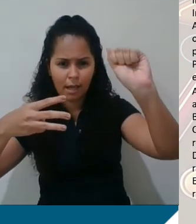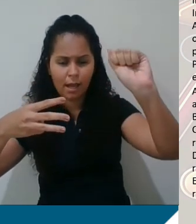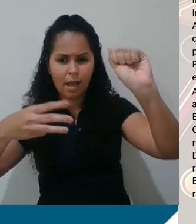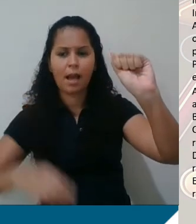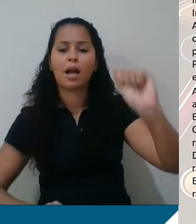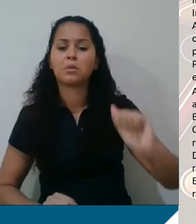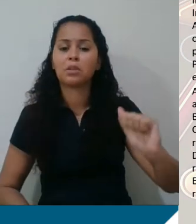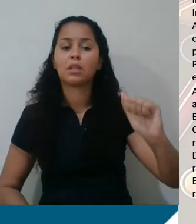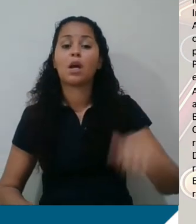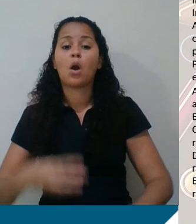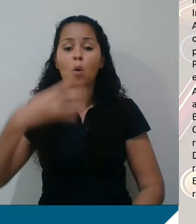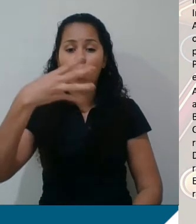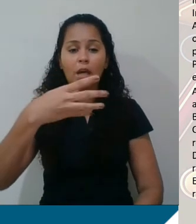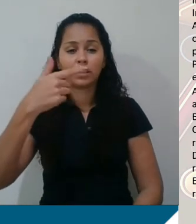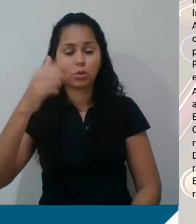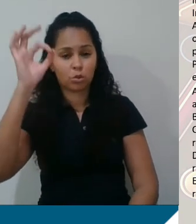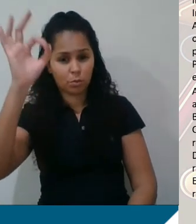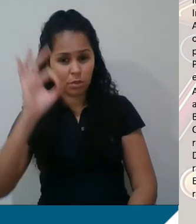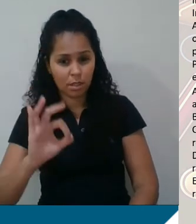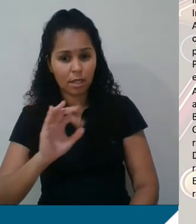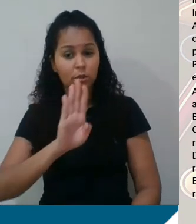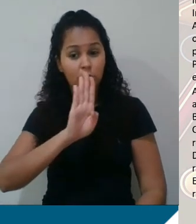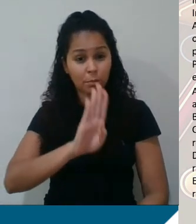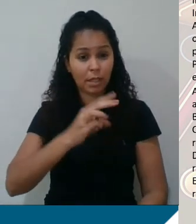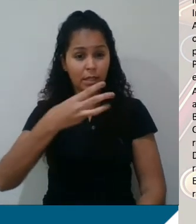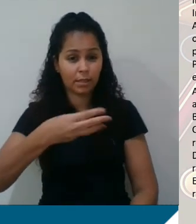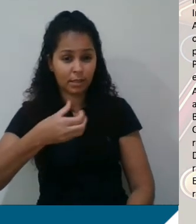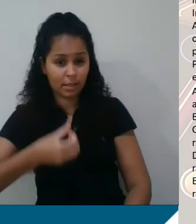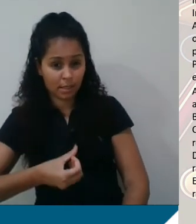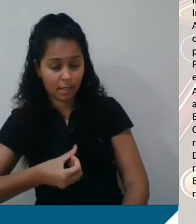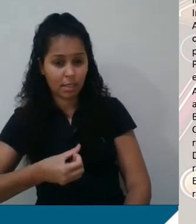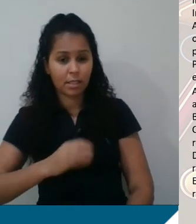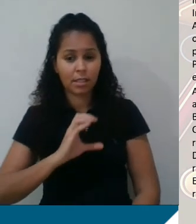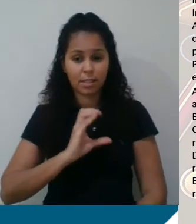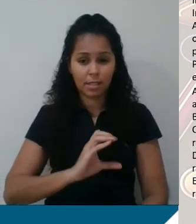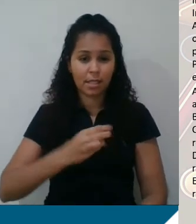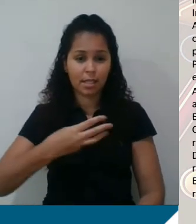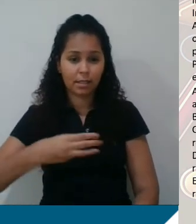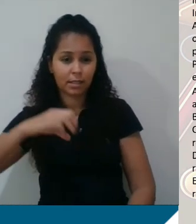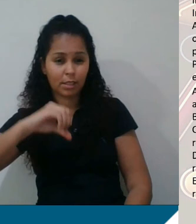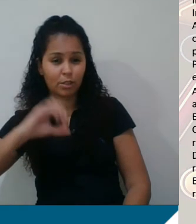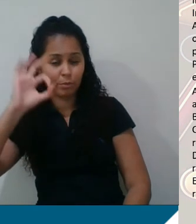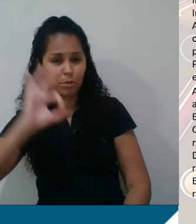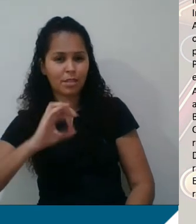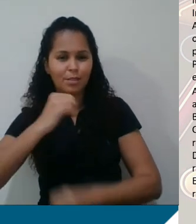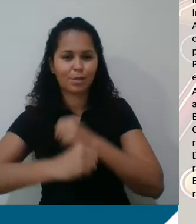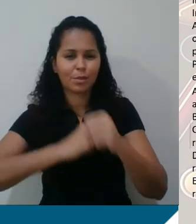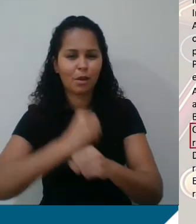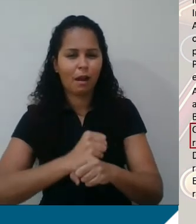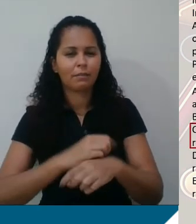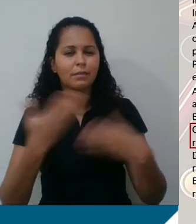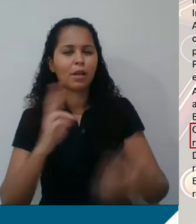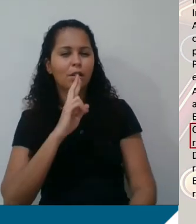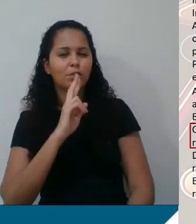de 42% por ano. O investimento B, de 36%. E o investimento C, de 39% ao ano.